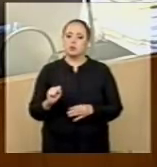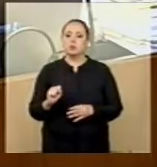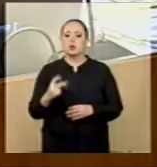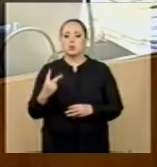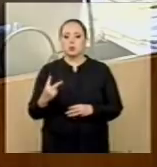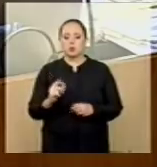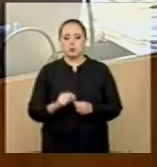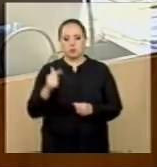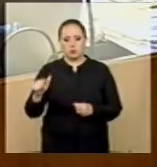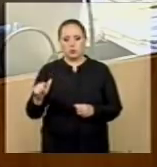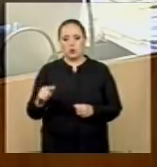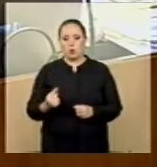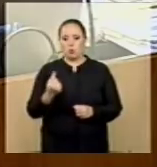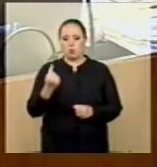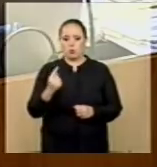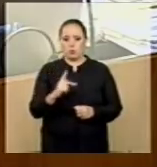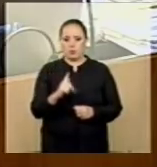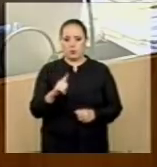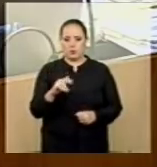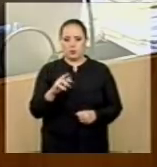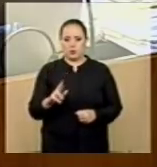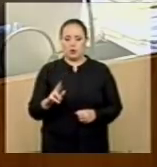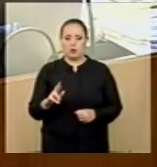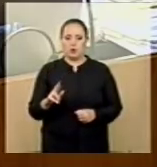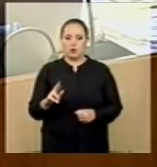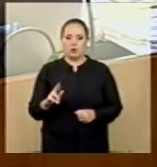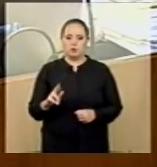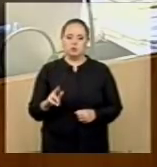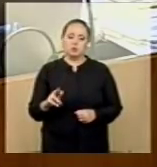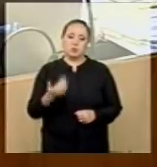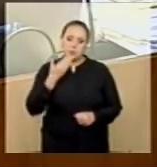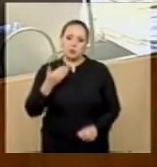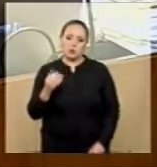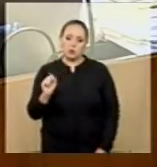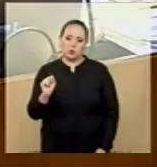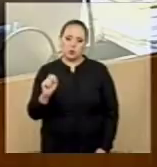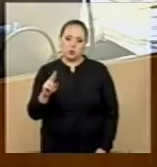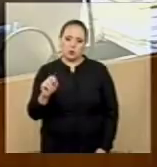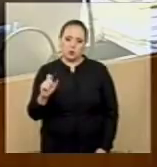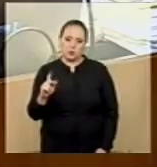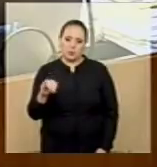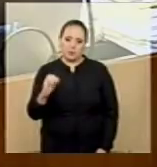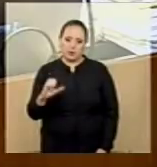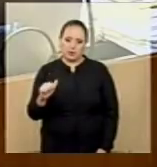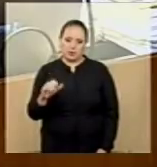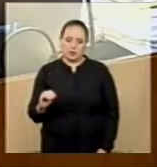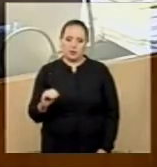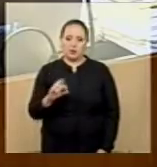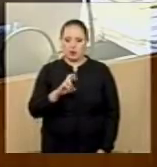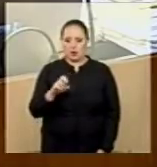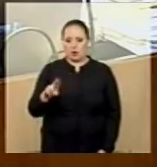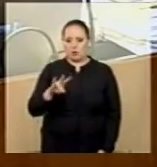revisão. Uma, a Procuradoria-Geral da República ofereceu a suspensão e agora o réu vai se